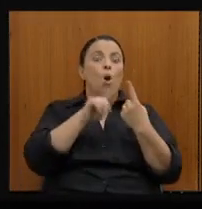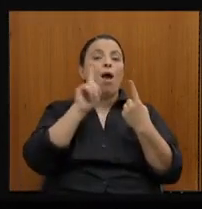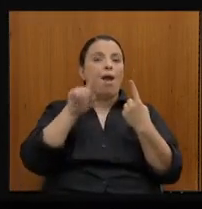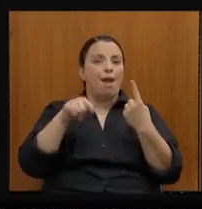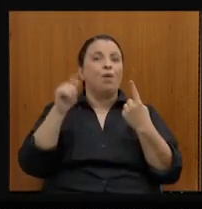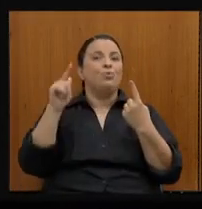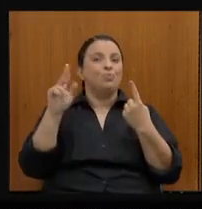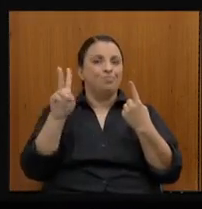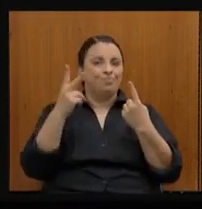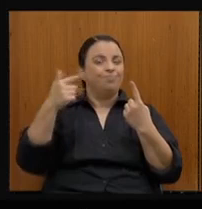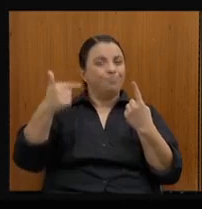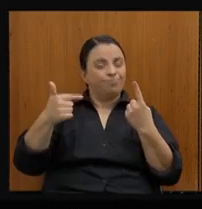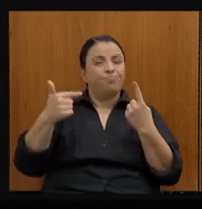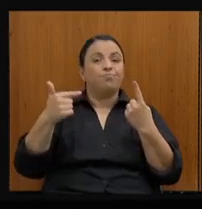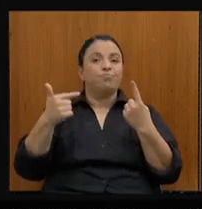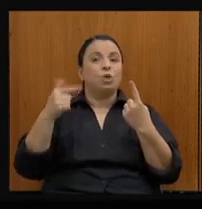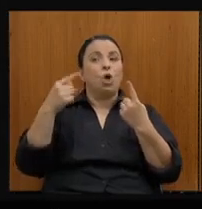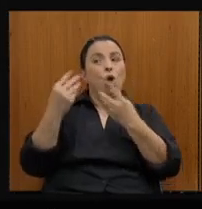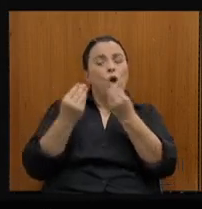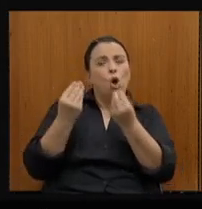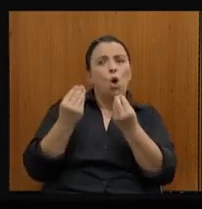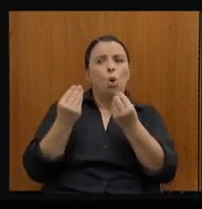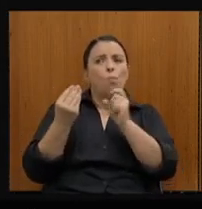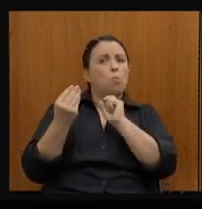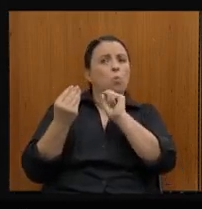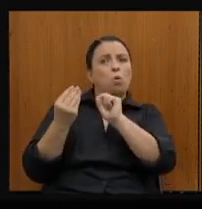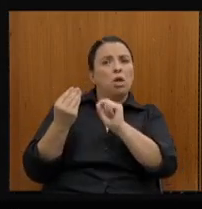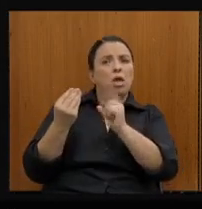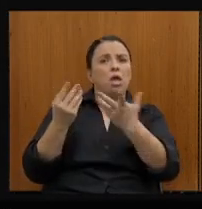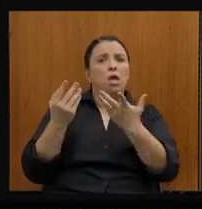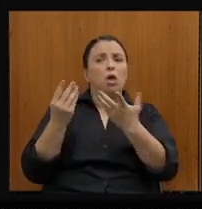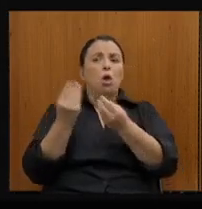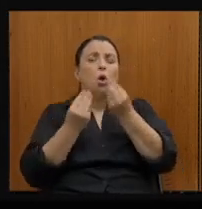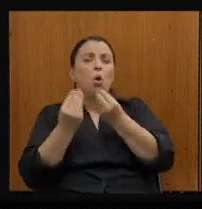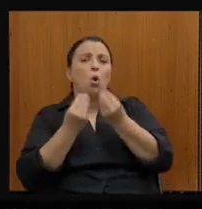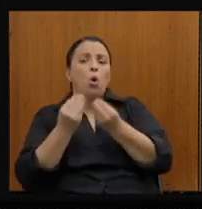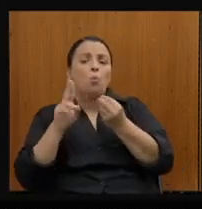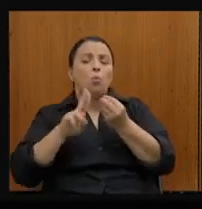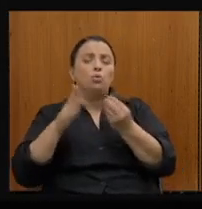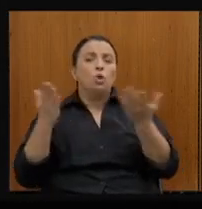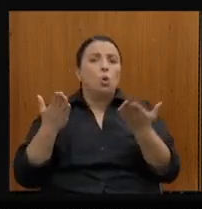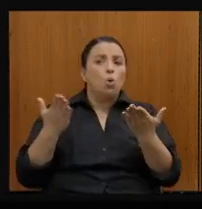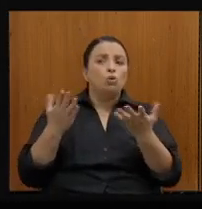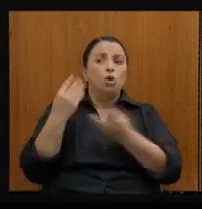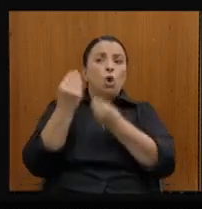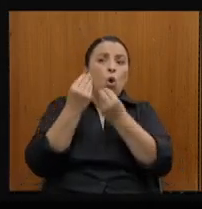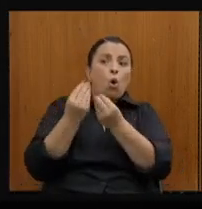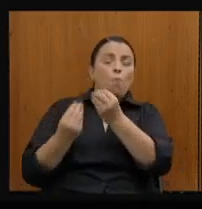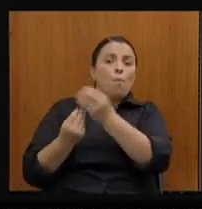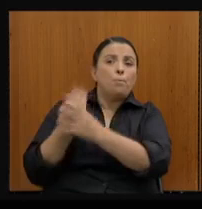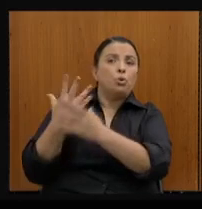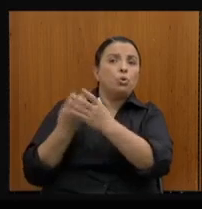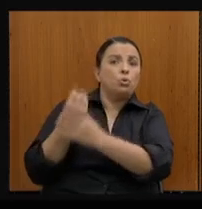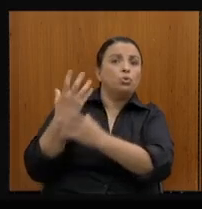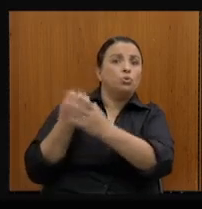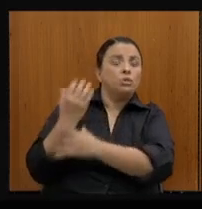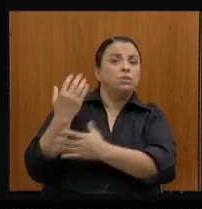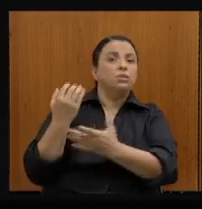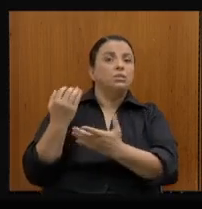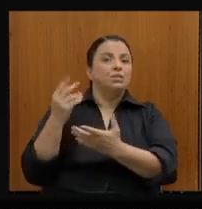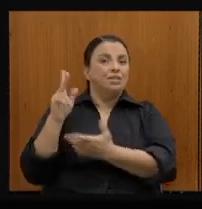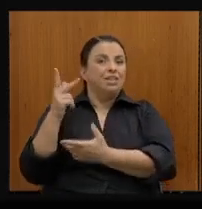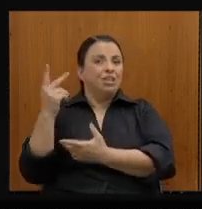né O que é o hidrogênio como que ele pode ser o como ele é usado hoje como que é reproduzido Quais as novas